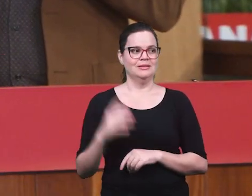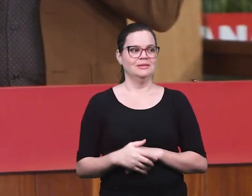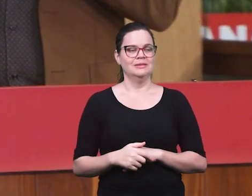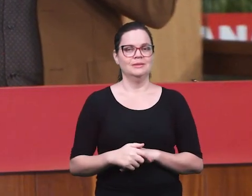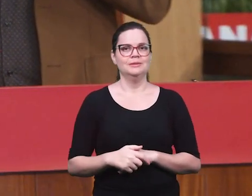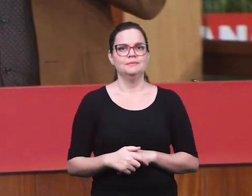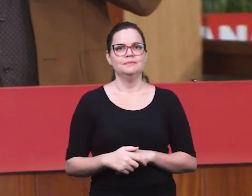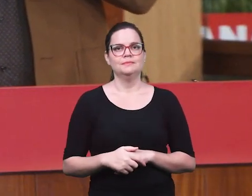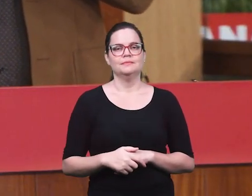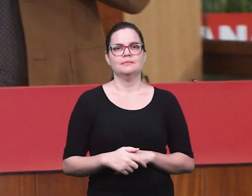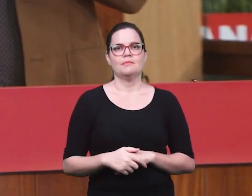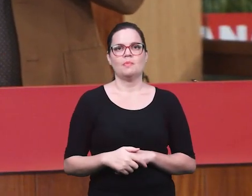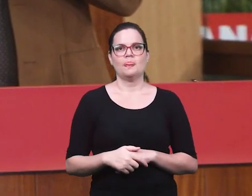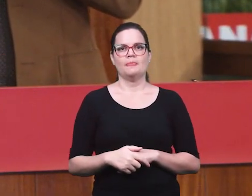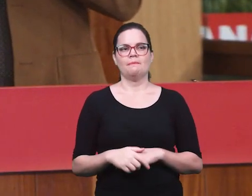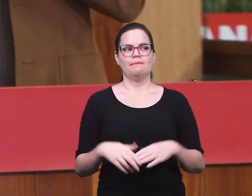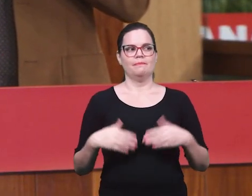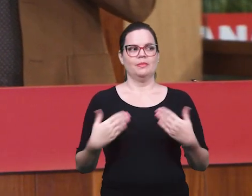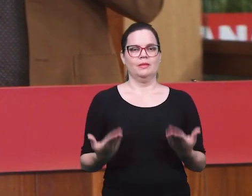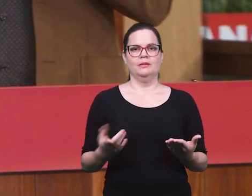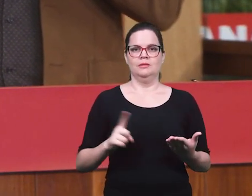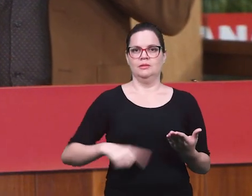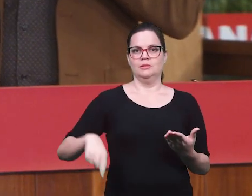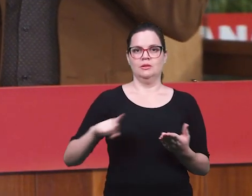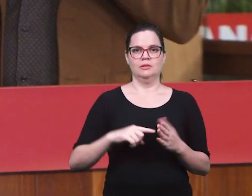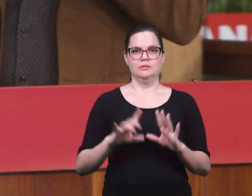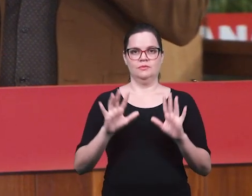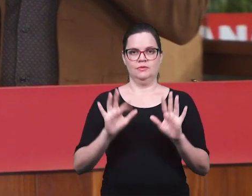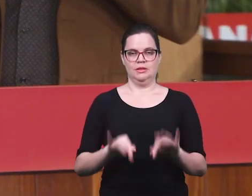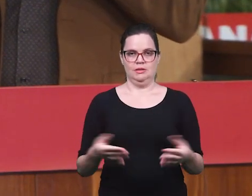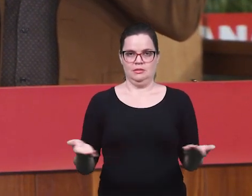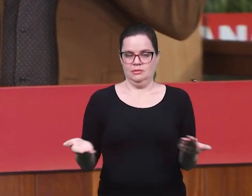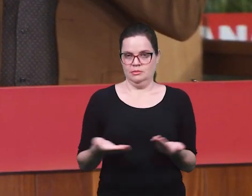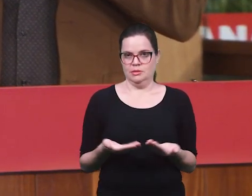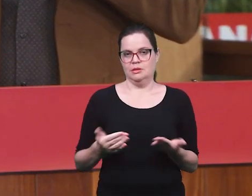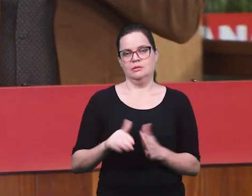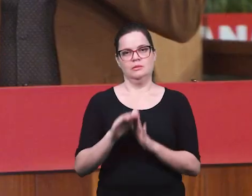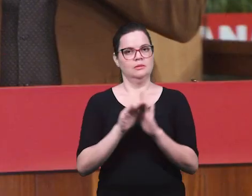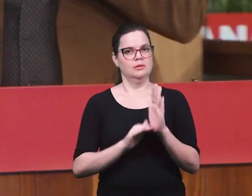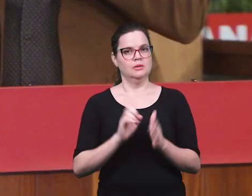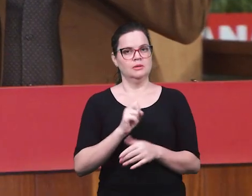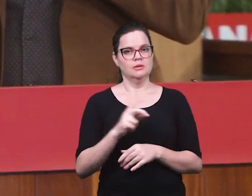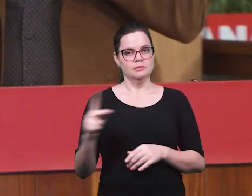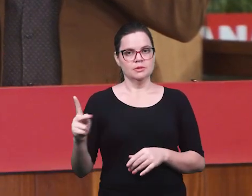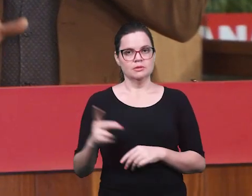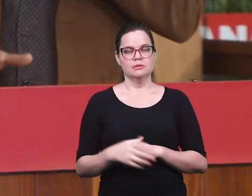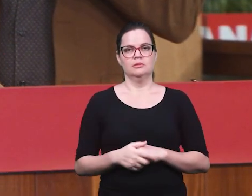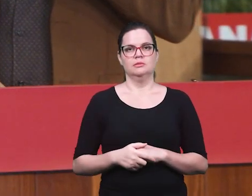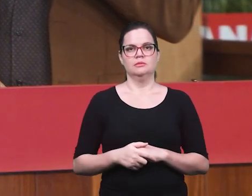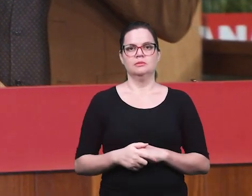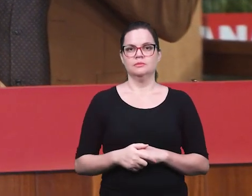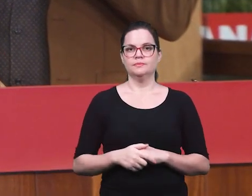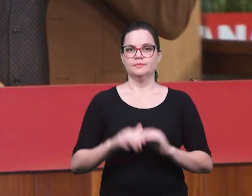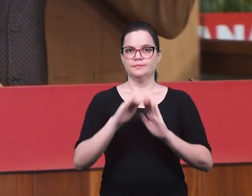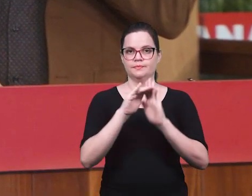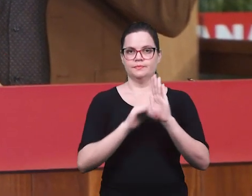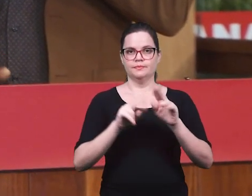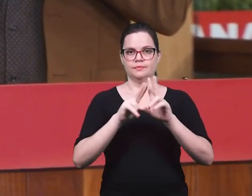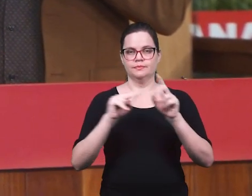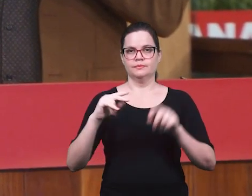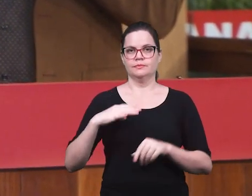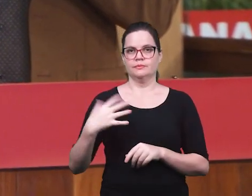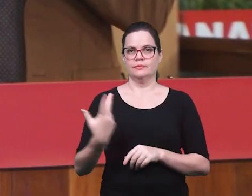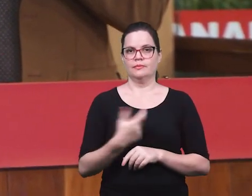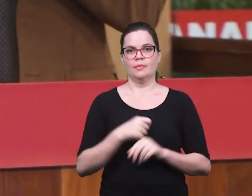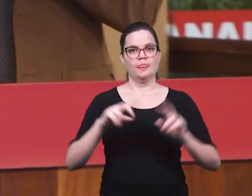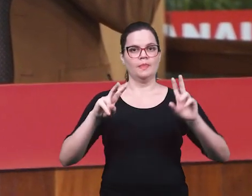Neiva. Queridos, assim nós encerramos esse episódio do programa Salvação.